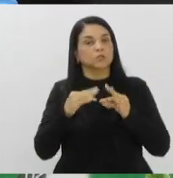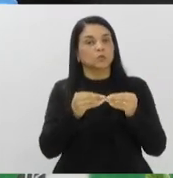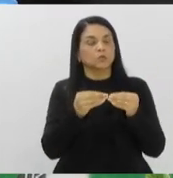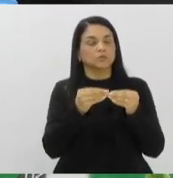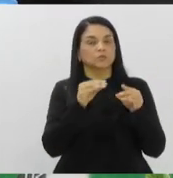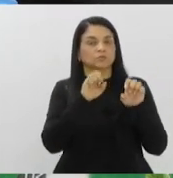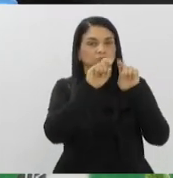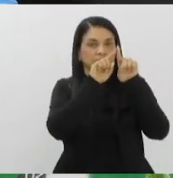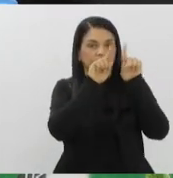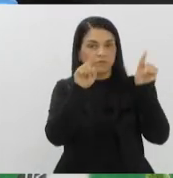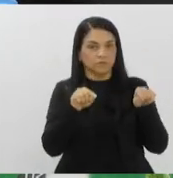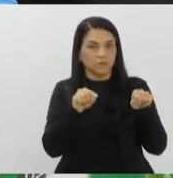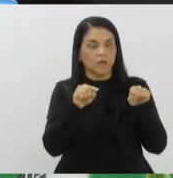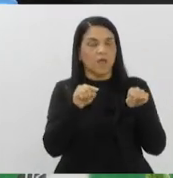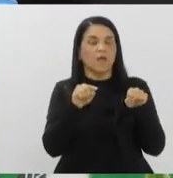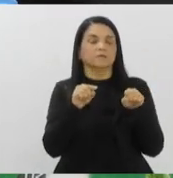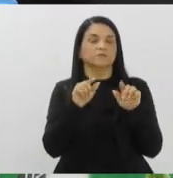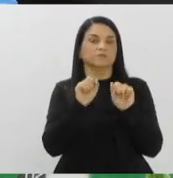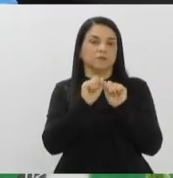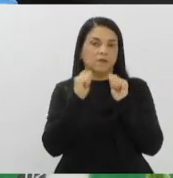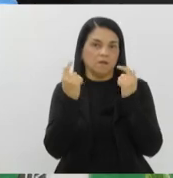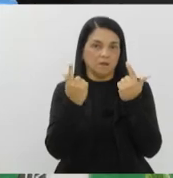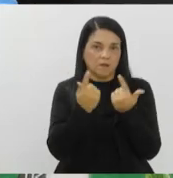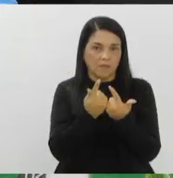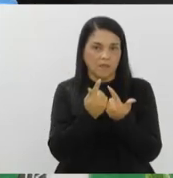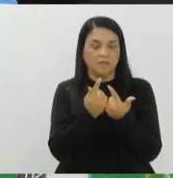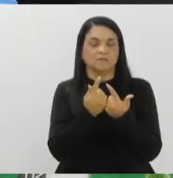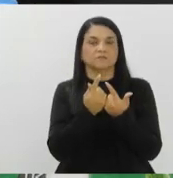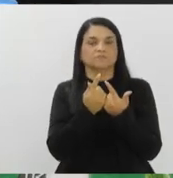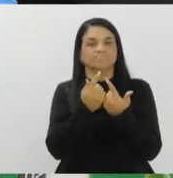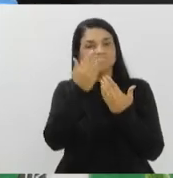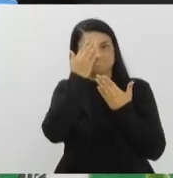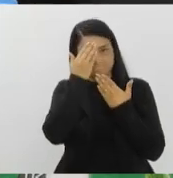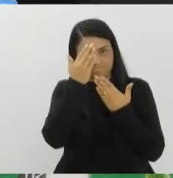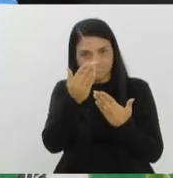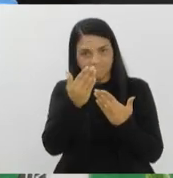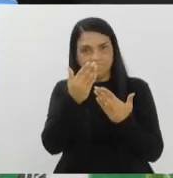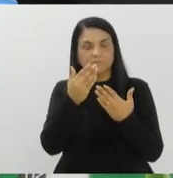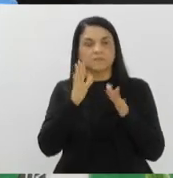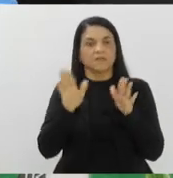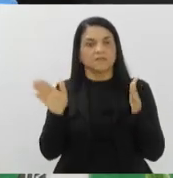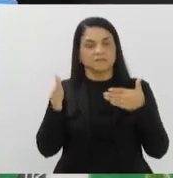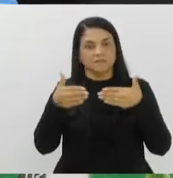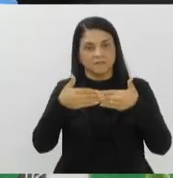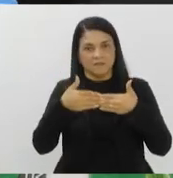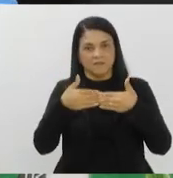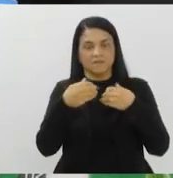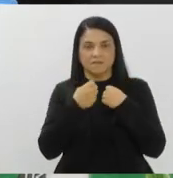compõem também o corpo da Assembleia Legislativa. Está encerrada a presente sessão.